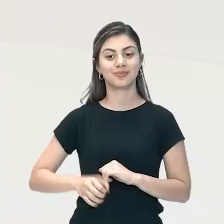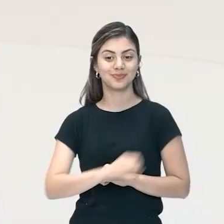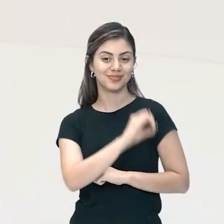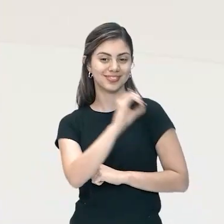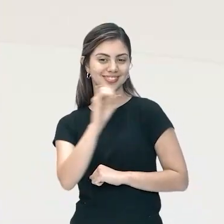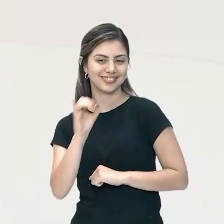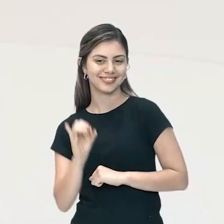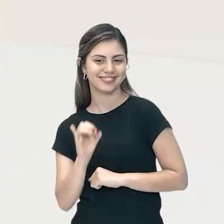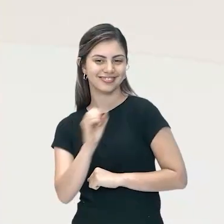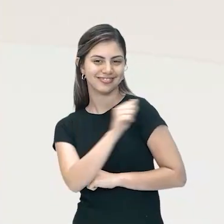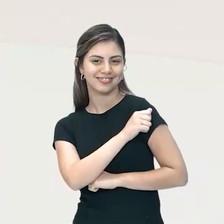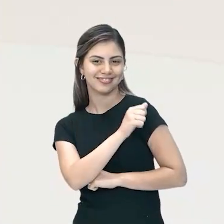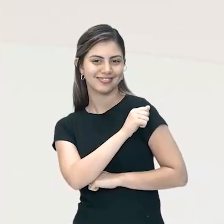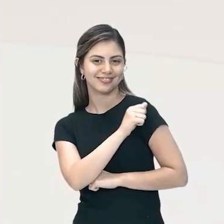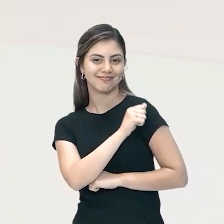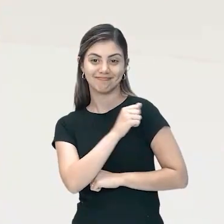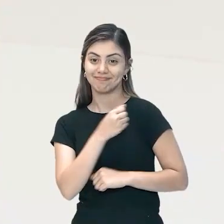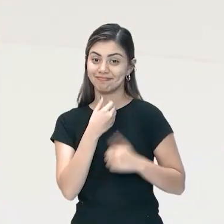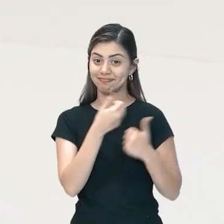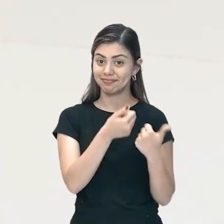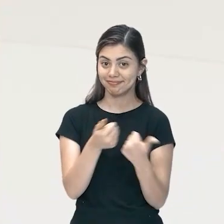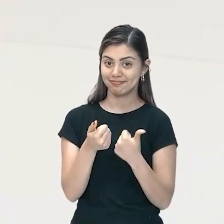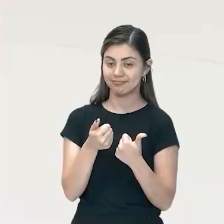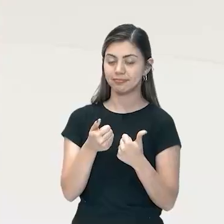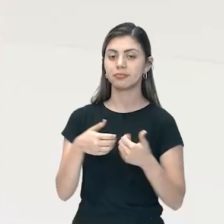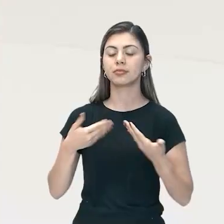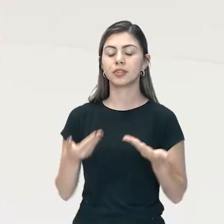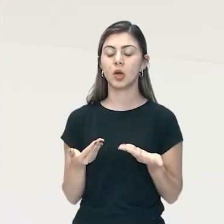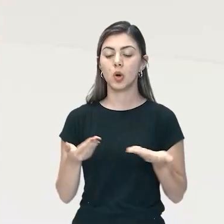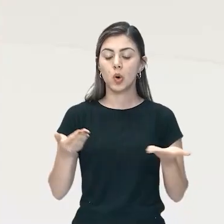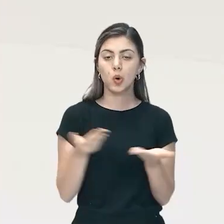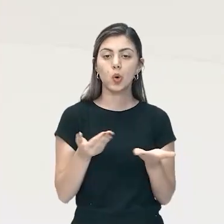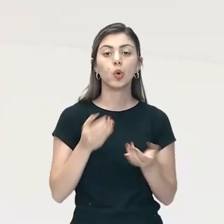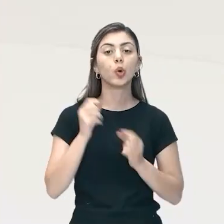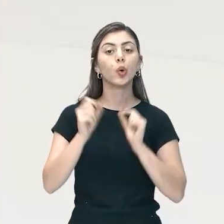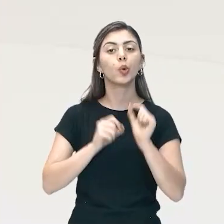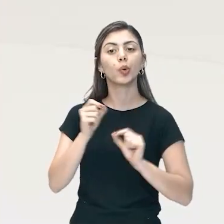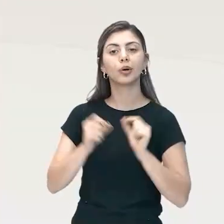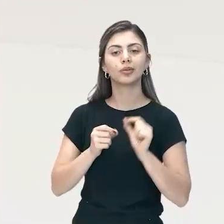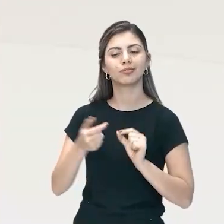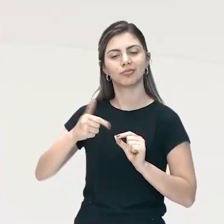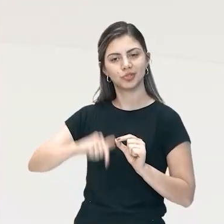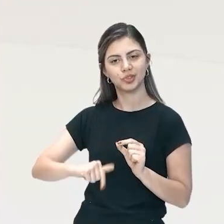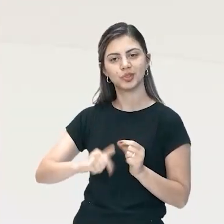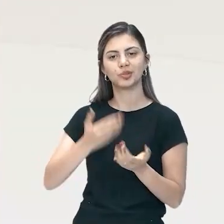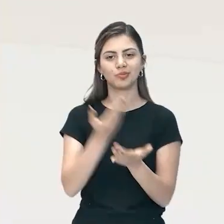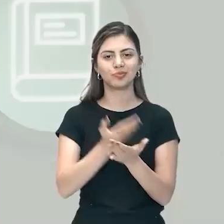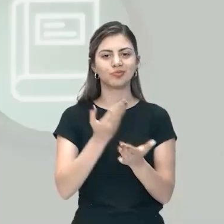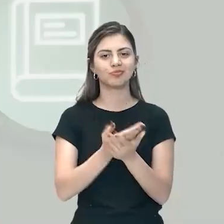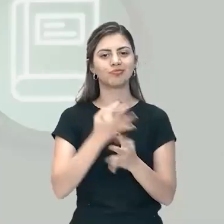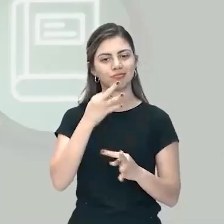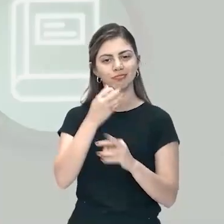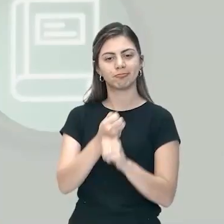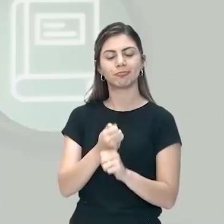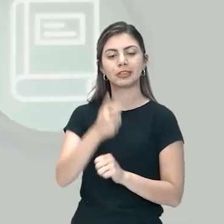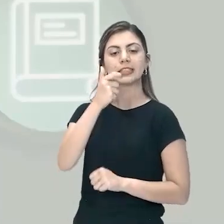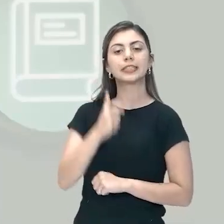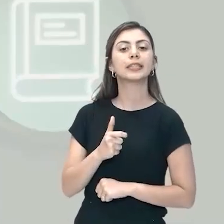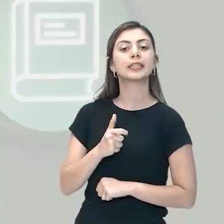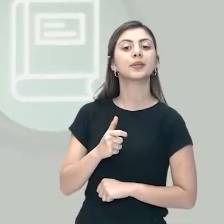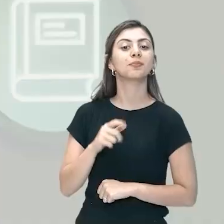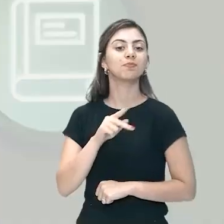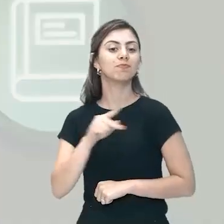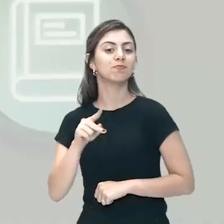Olá, queridos alunos e queridas alunas! Estamos aqui para mais uma aula de Física. Eu,